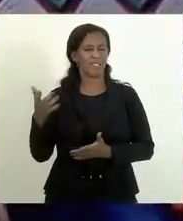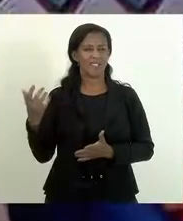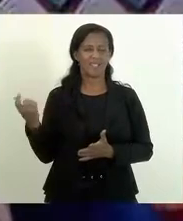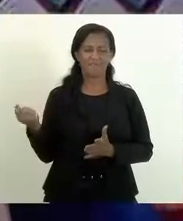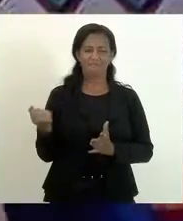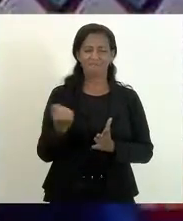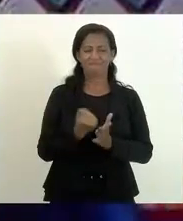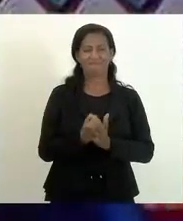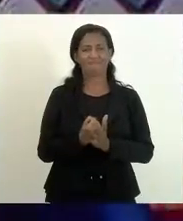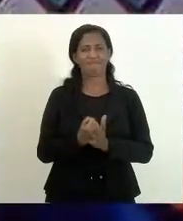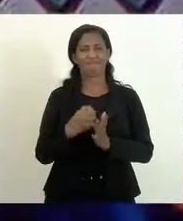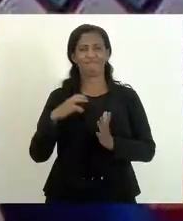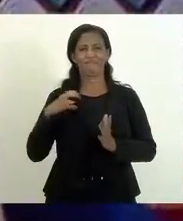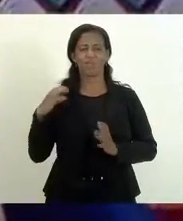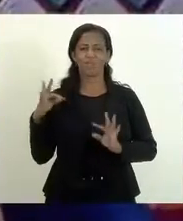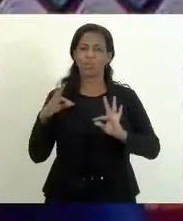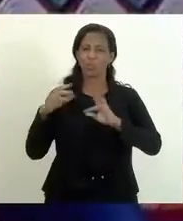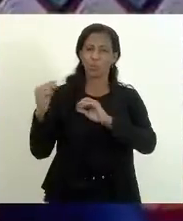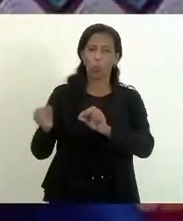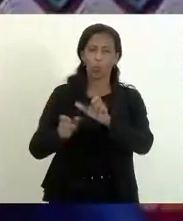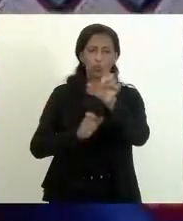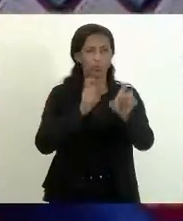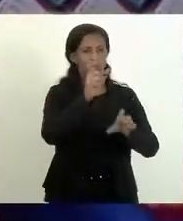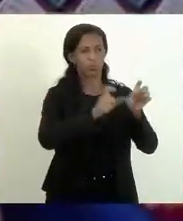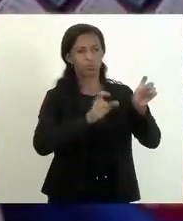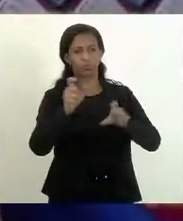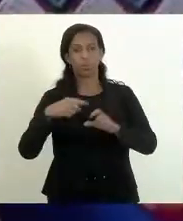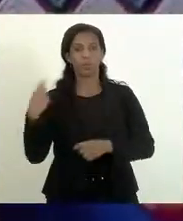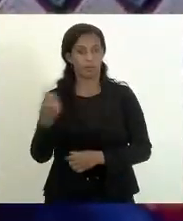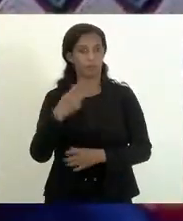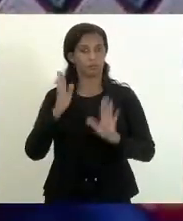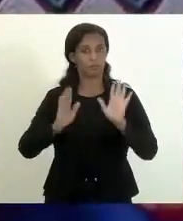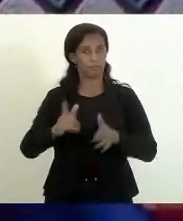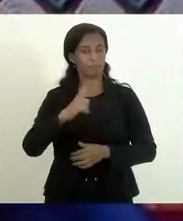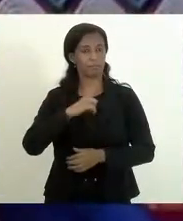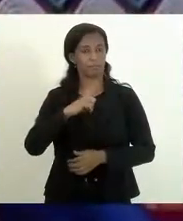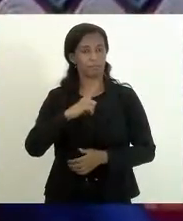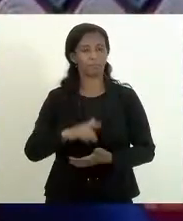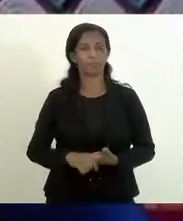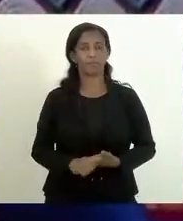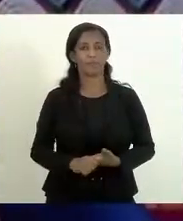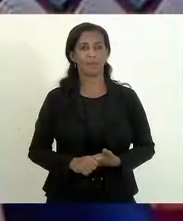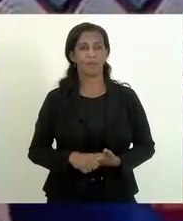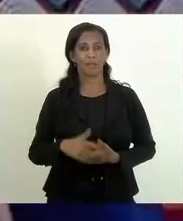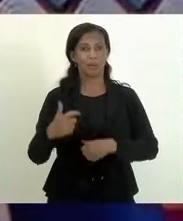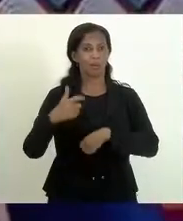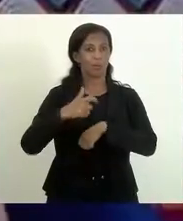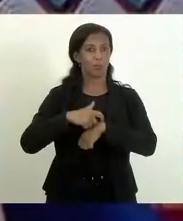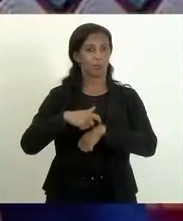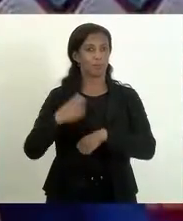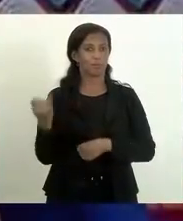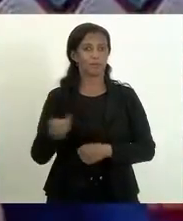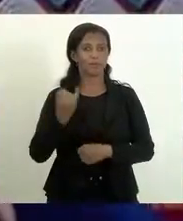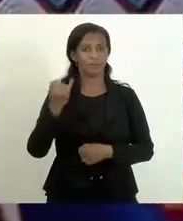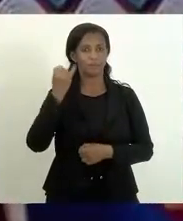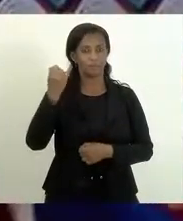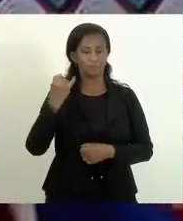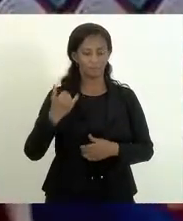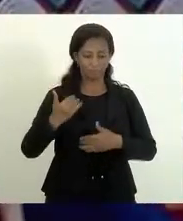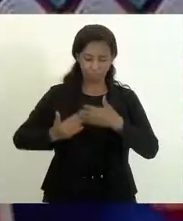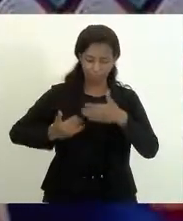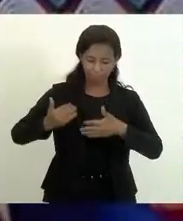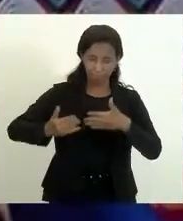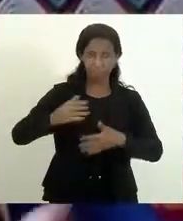um símbolo, dentre tantos outros que nós temos, é um momento importante nesses dias em